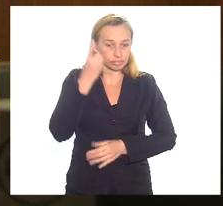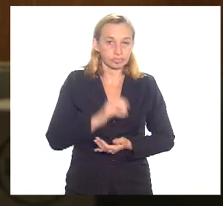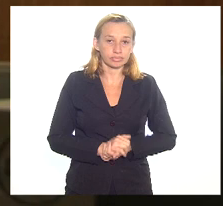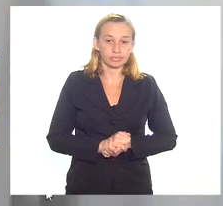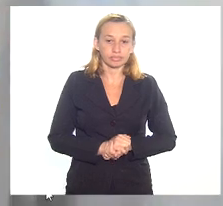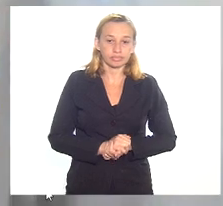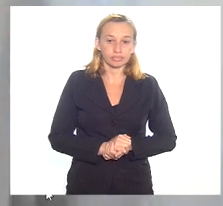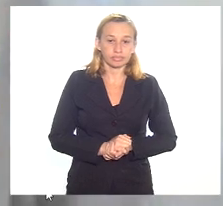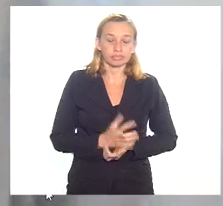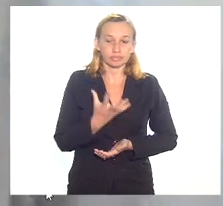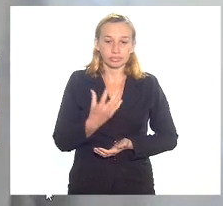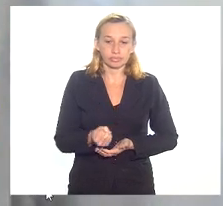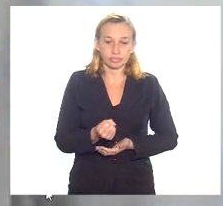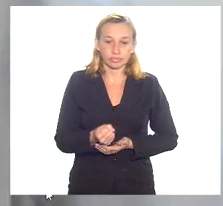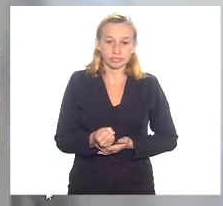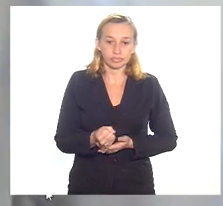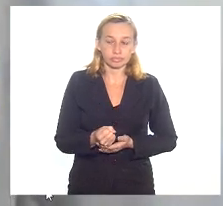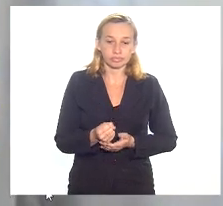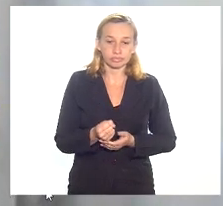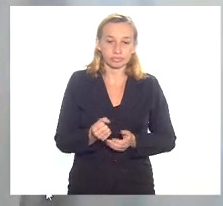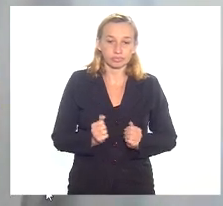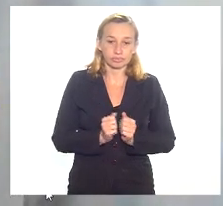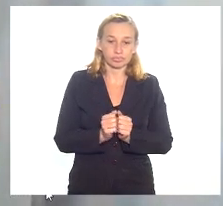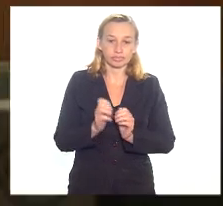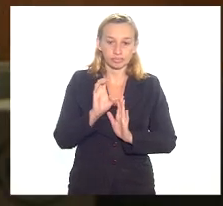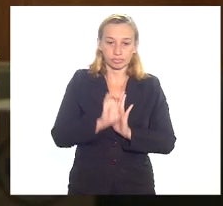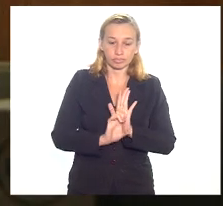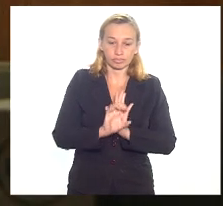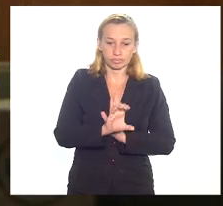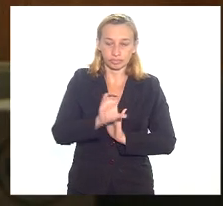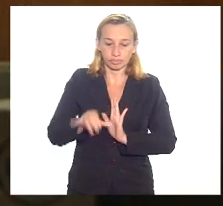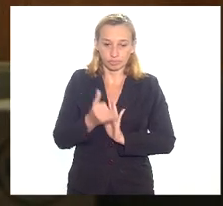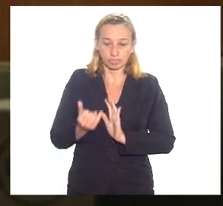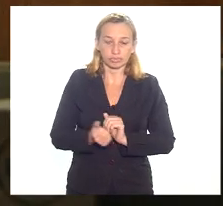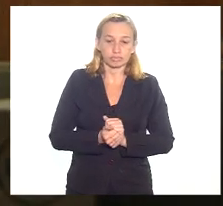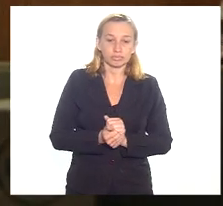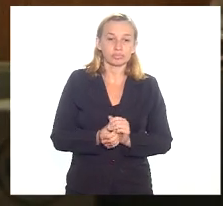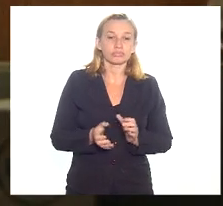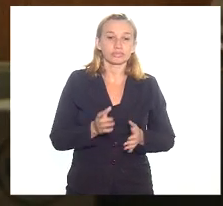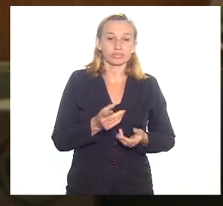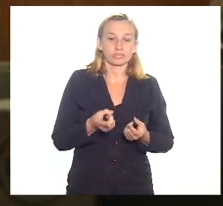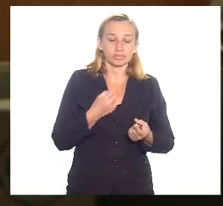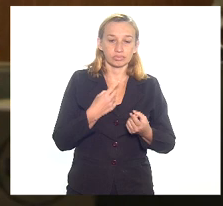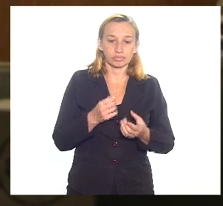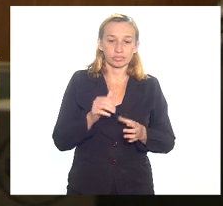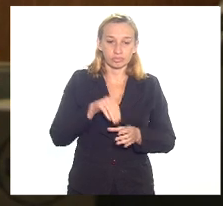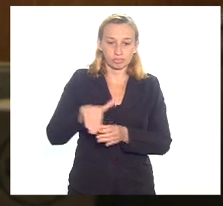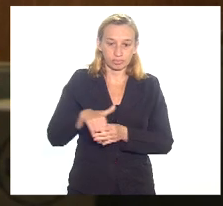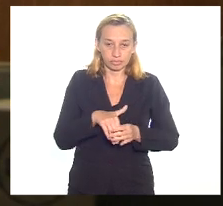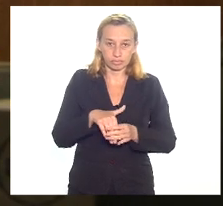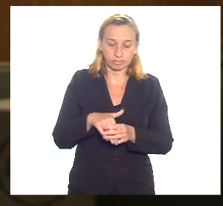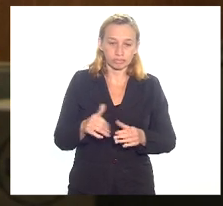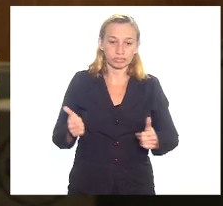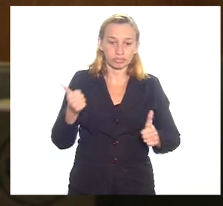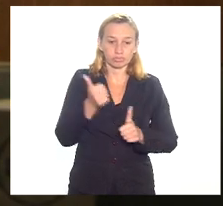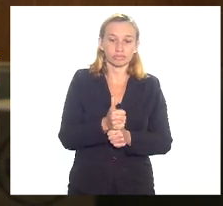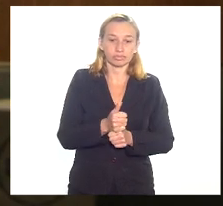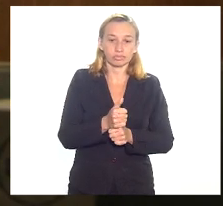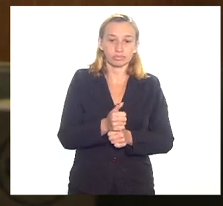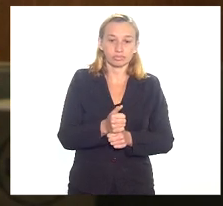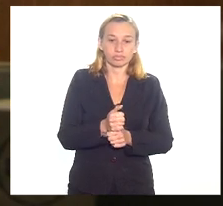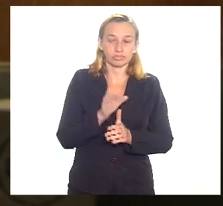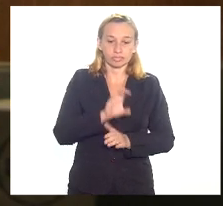senhor presidente, é favorável com a CCJ. Com os pareceres emitidos em votação, o substitutivo da